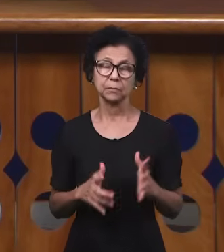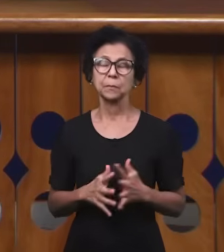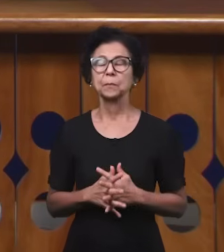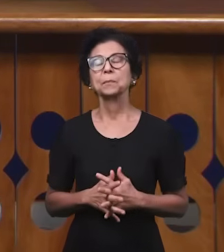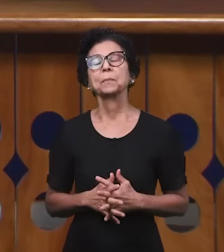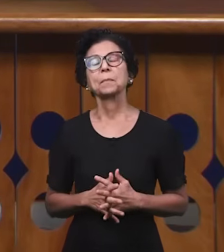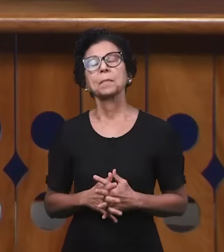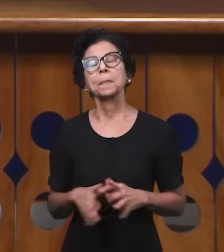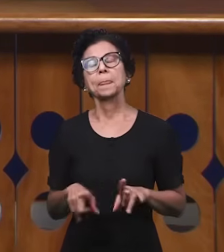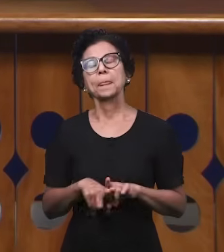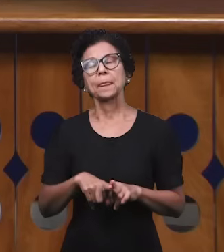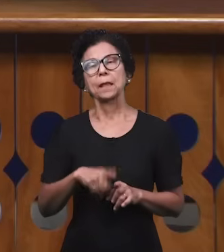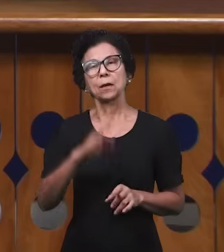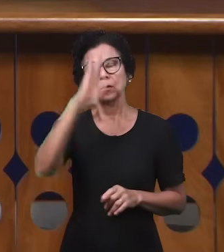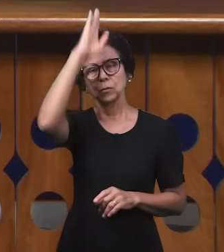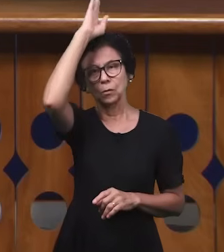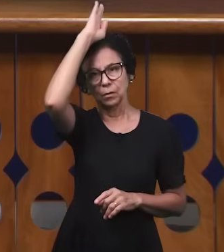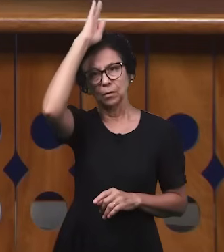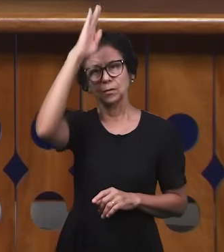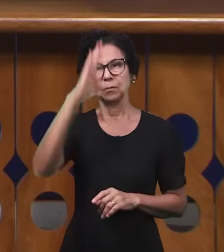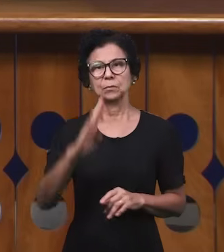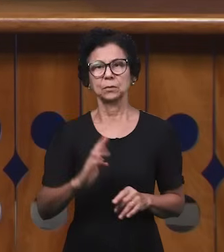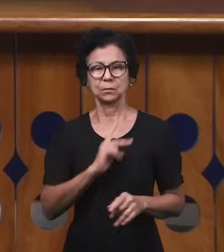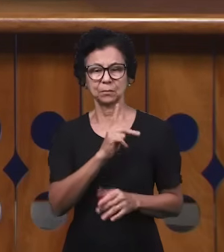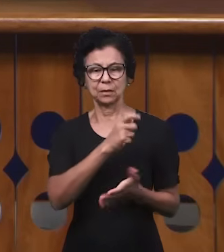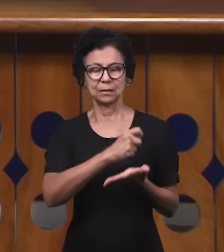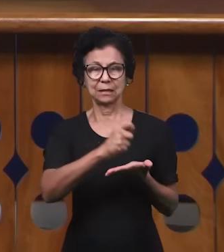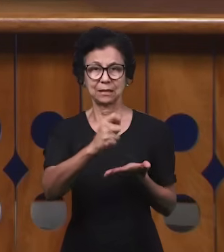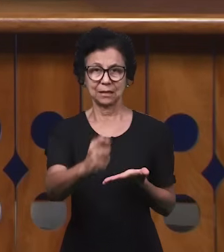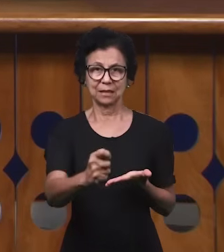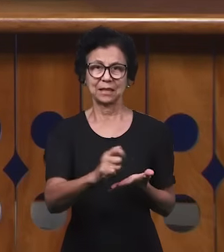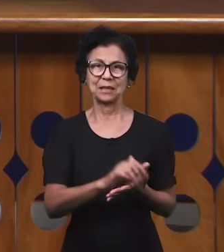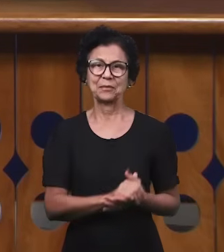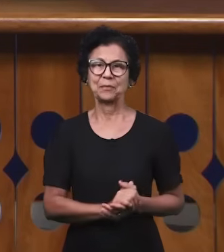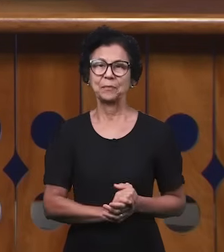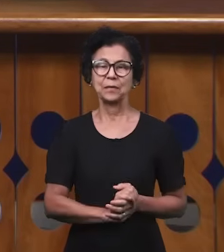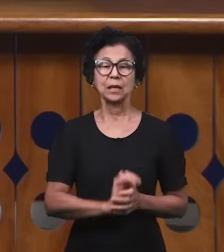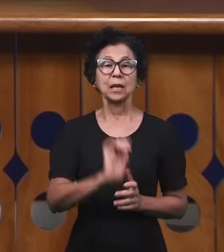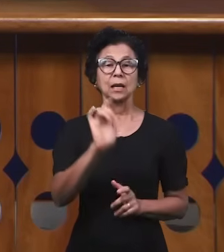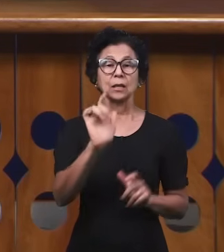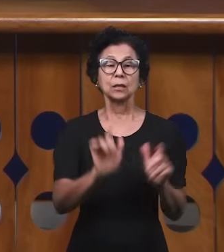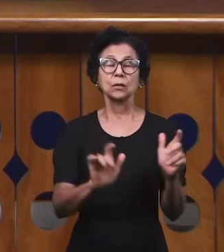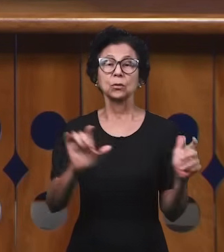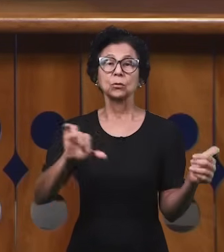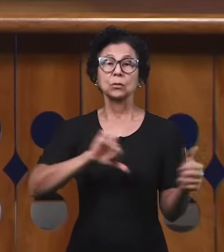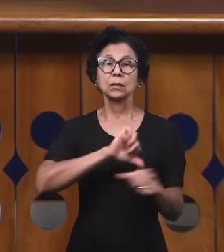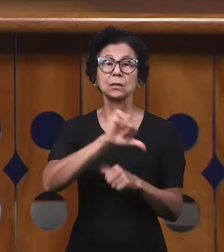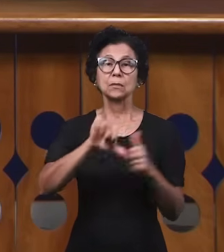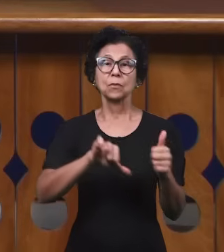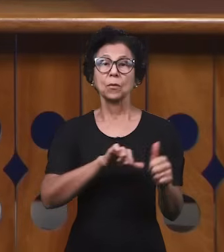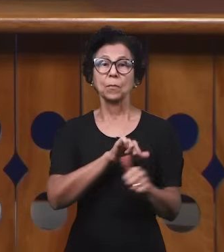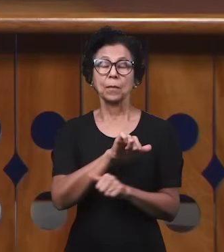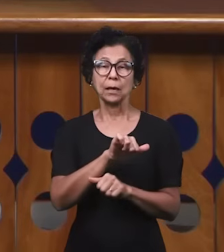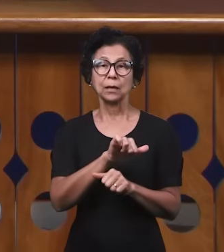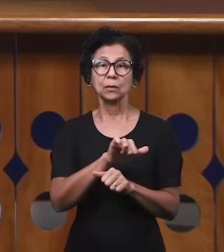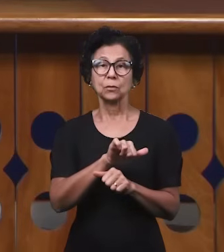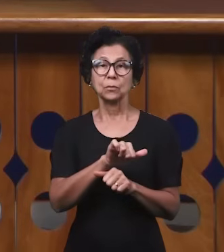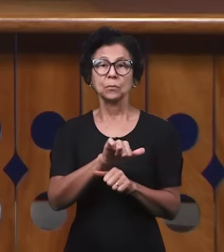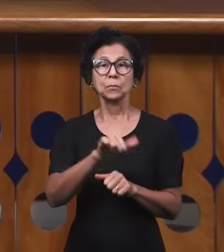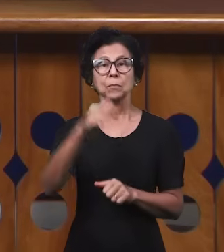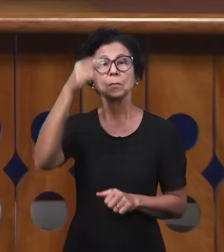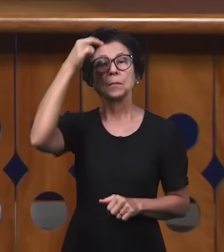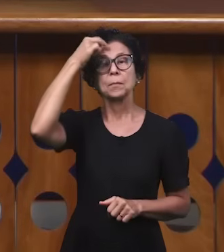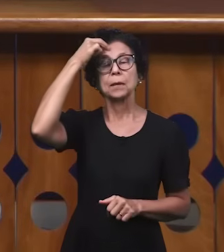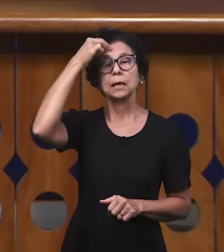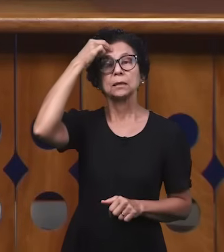que Romanos, Paulo escrevendo, ele diz, transformai-vos pela renovação da vossa mente. Né? Então, é